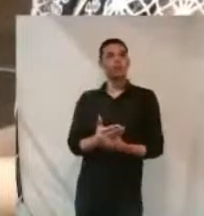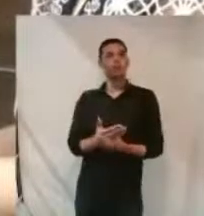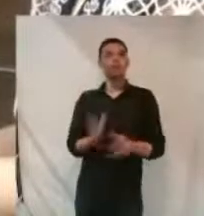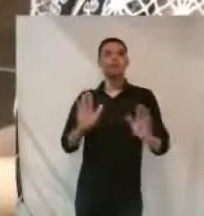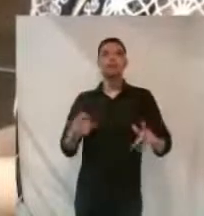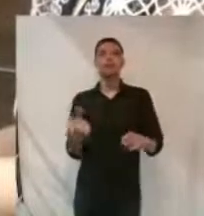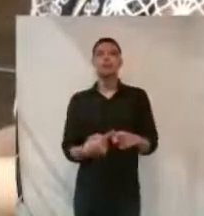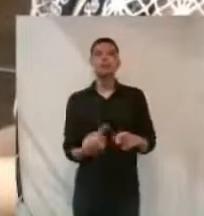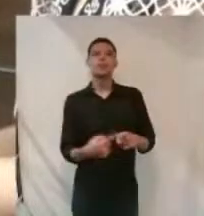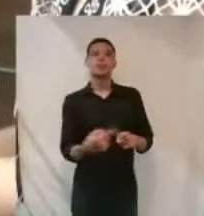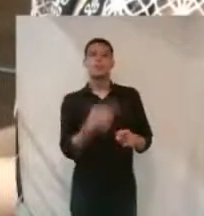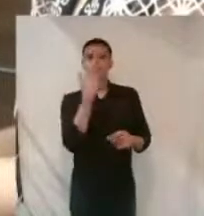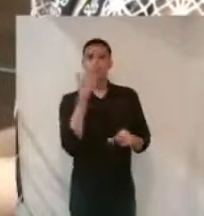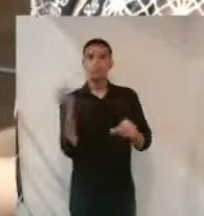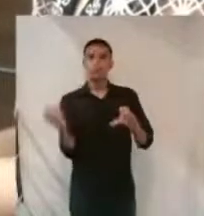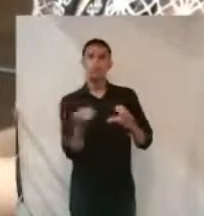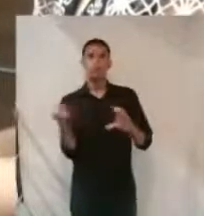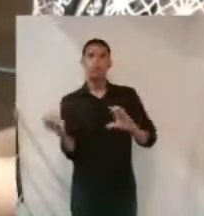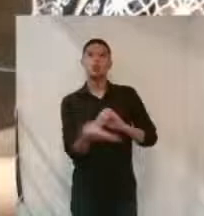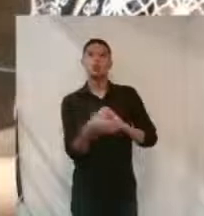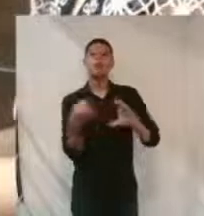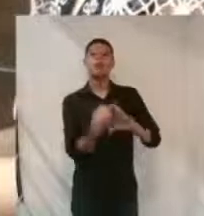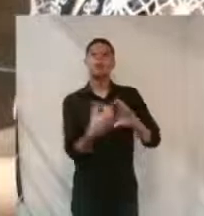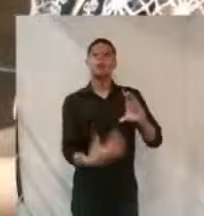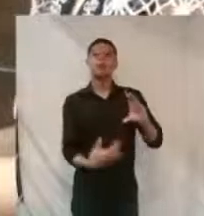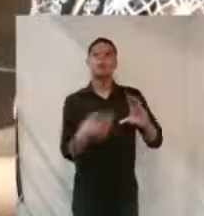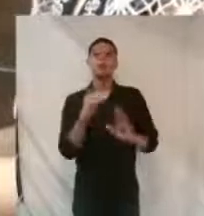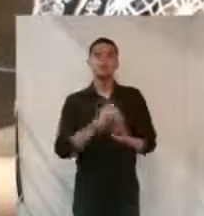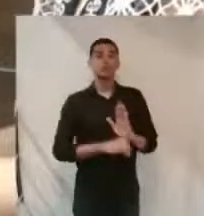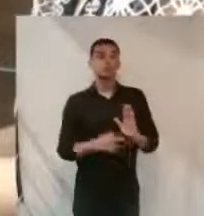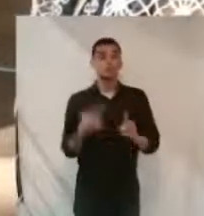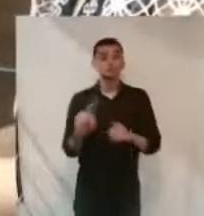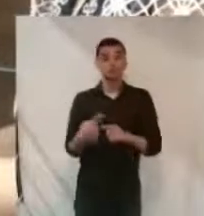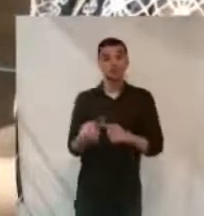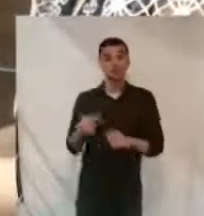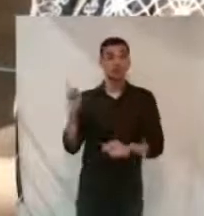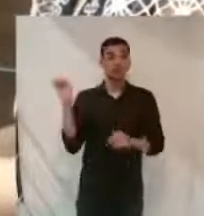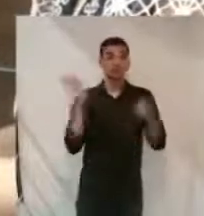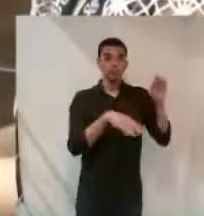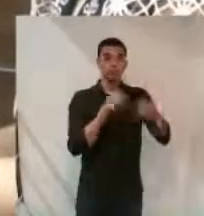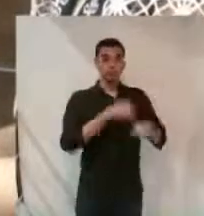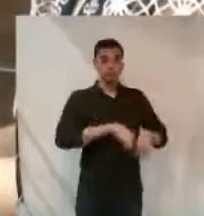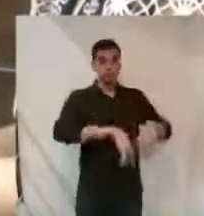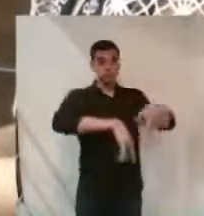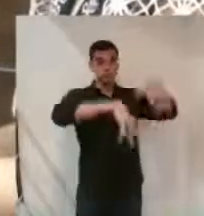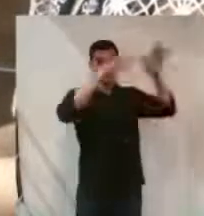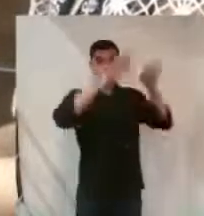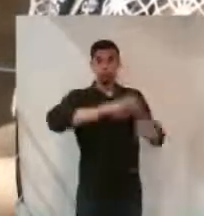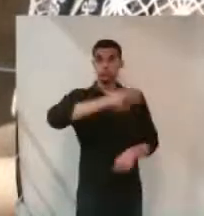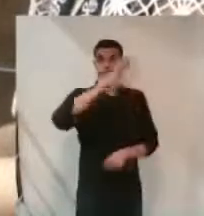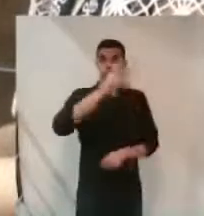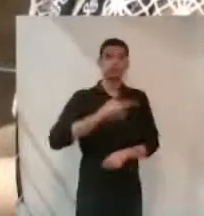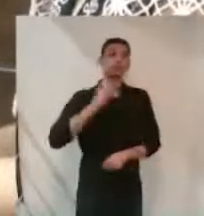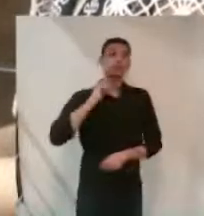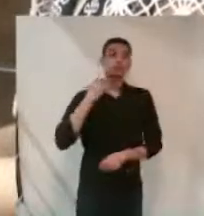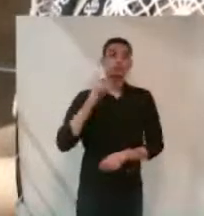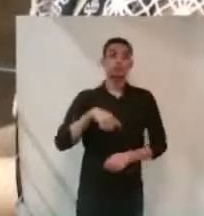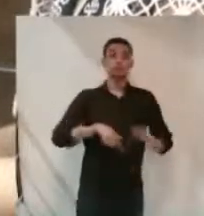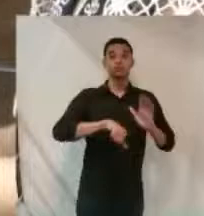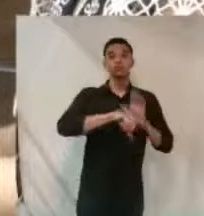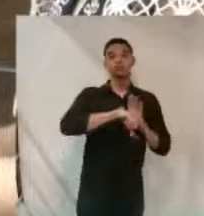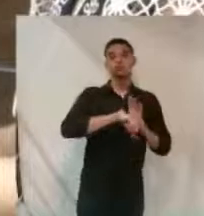de paradigma? Porque o lixão é a crime ambiental. Então, se o CPRH viesse com um laudo dizer que é a crime